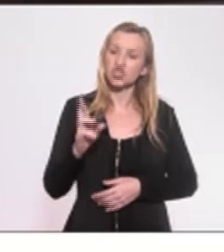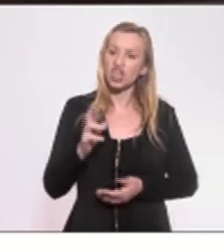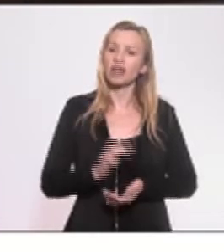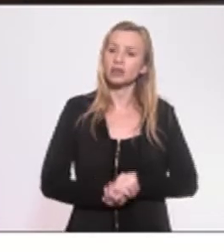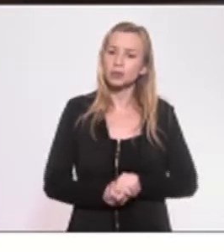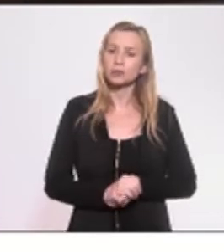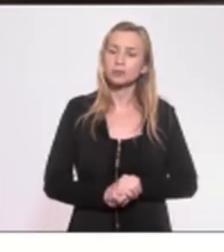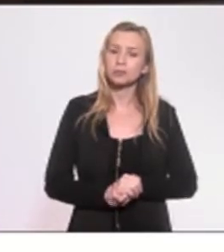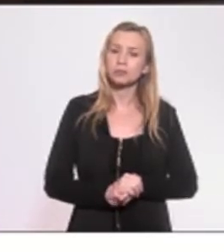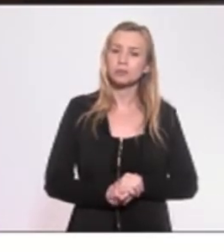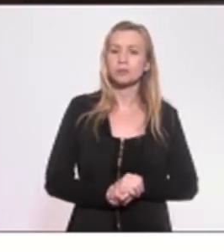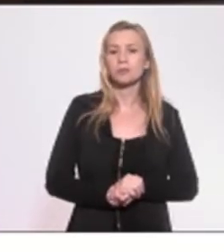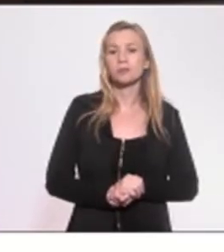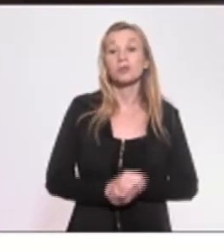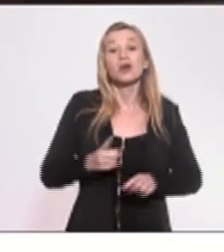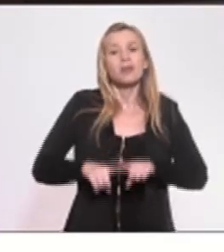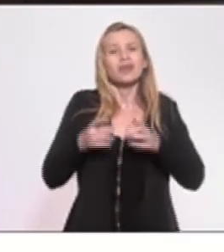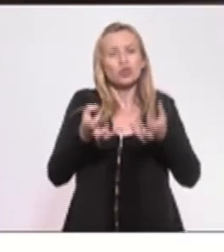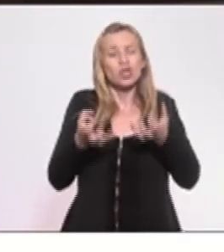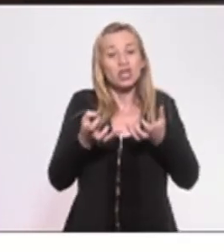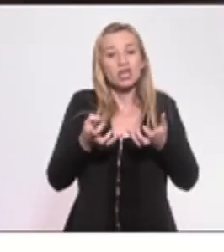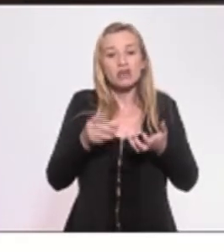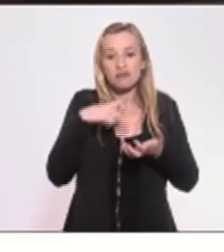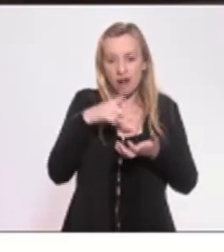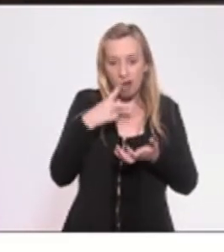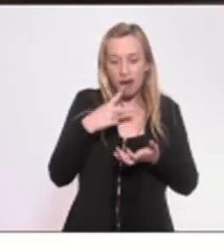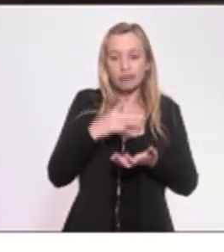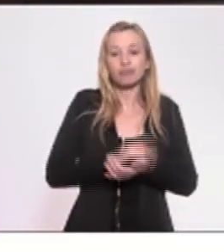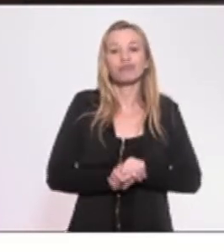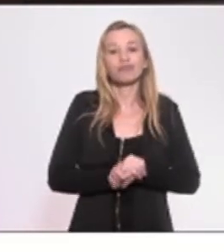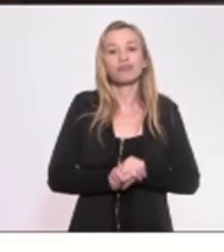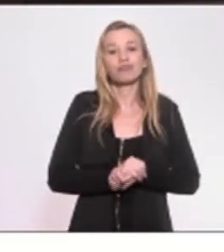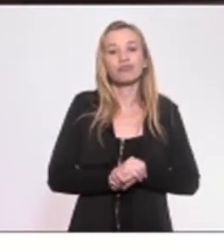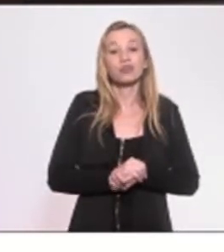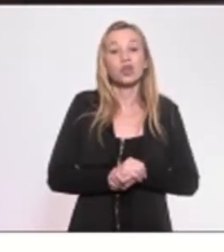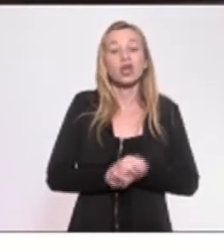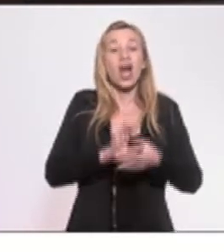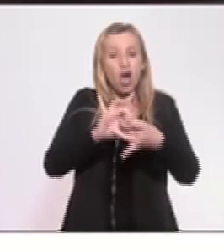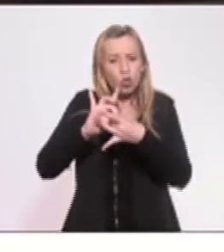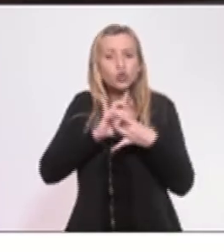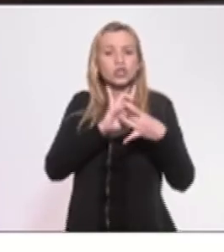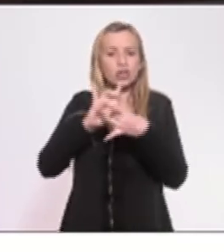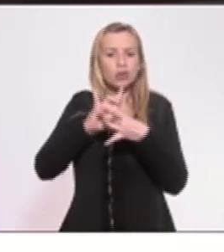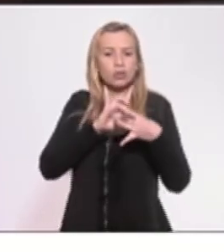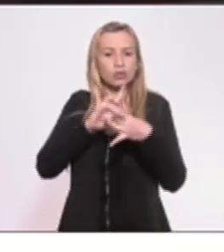reais. Mas eu queria afirmar, Vossa Excelência, que a União